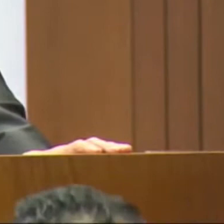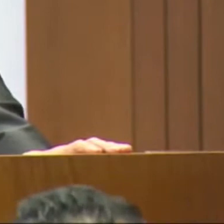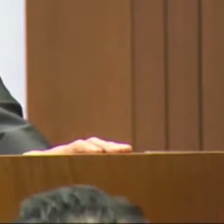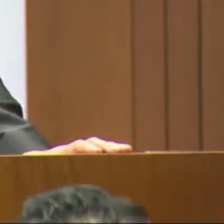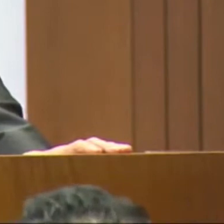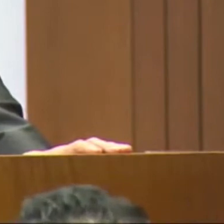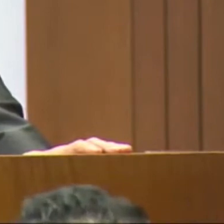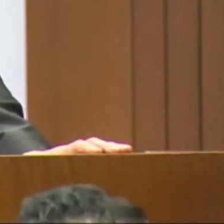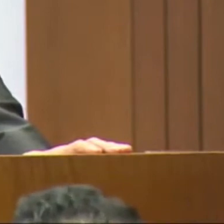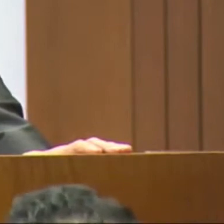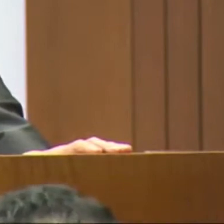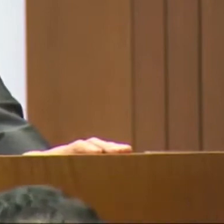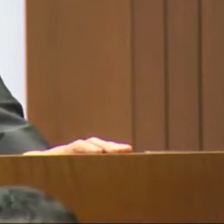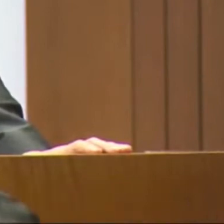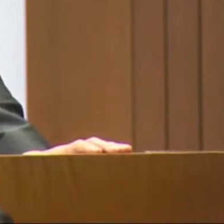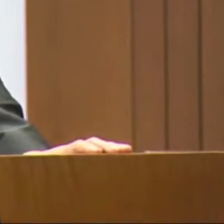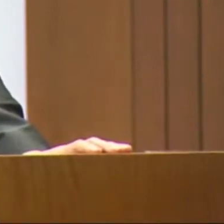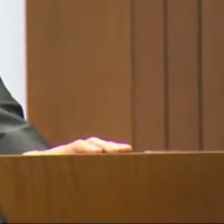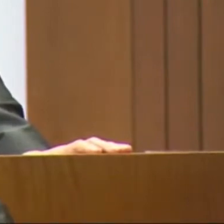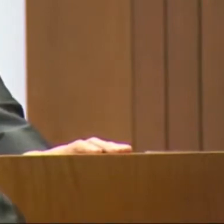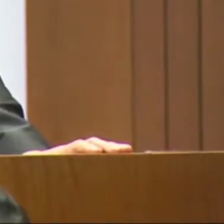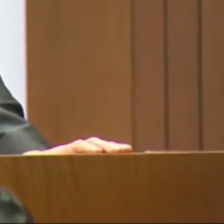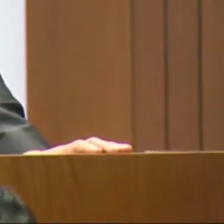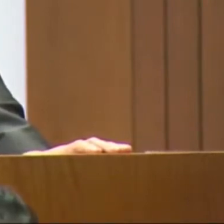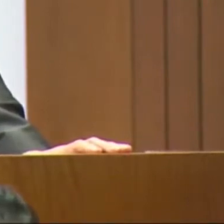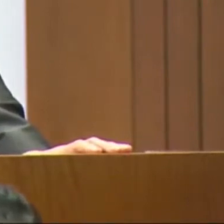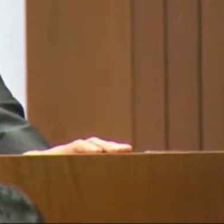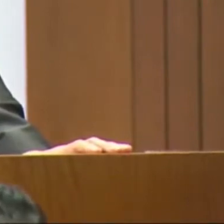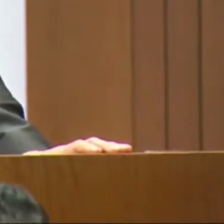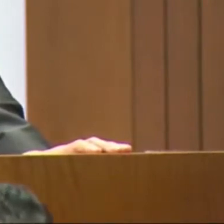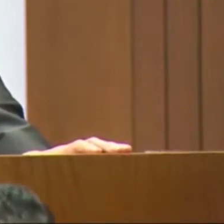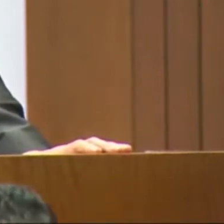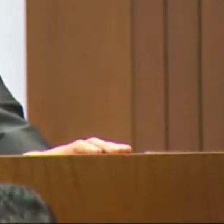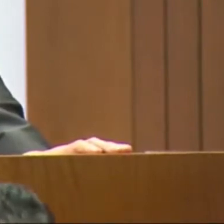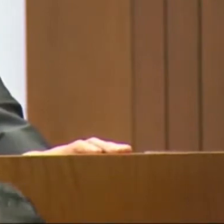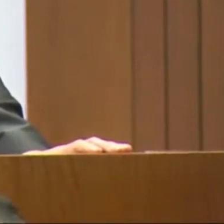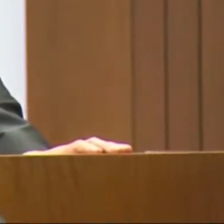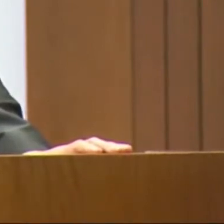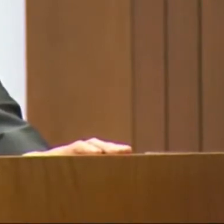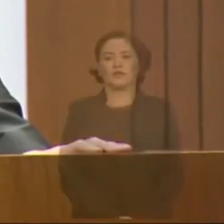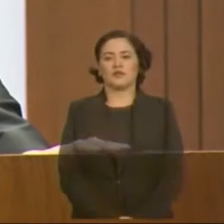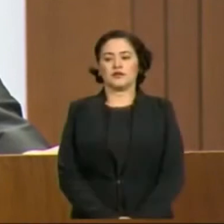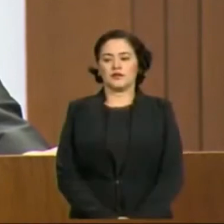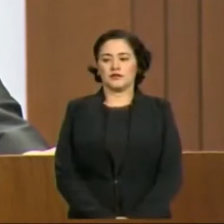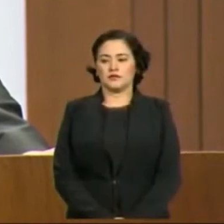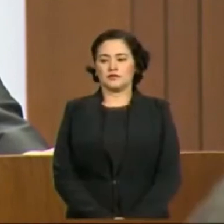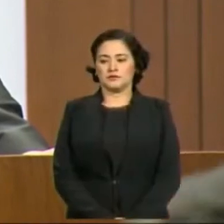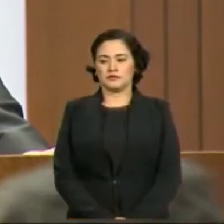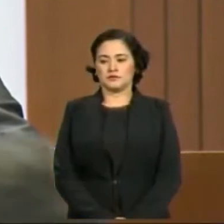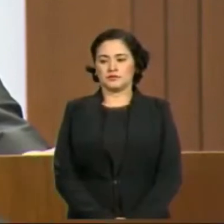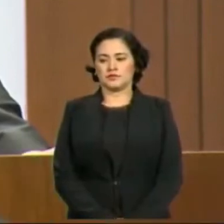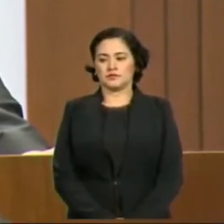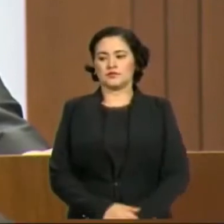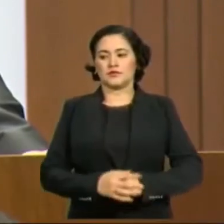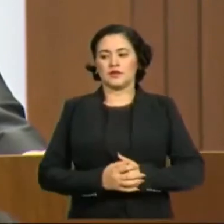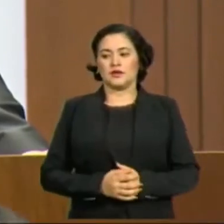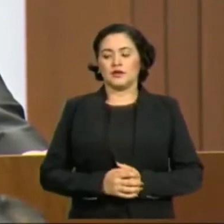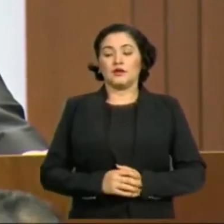pela experiência profissional, que são fatores que demonstram a capacidade de alguém